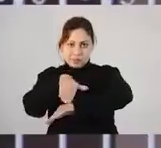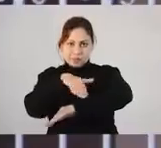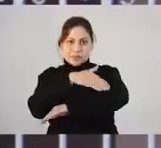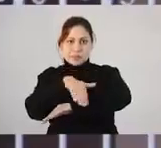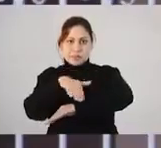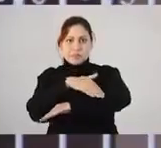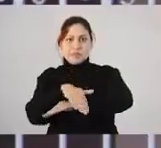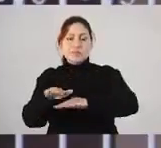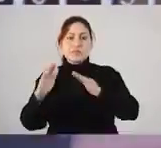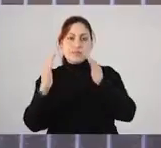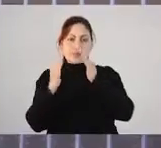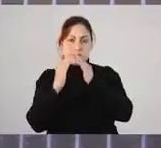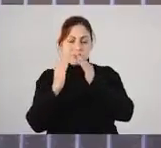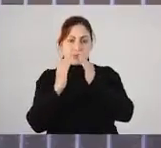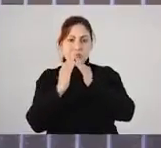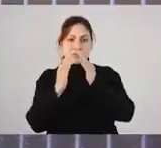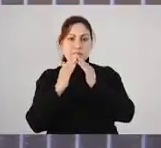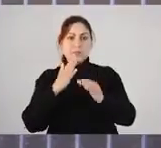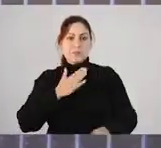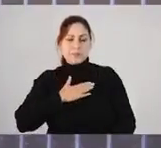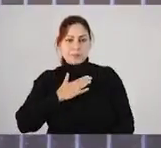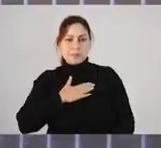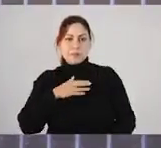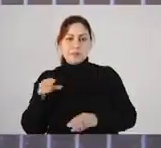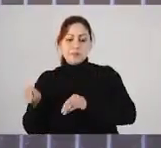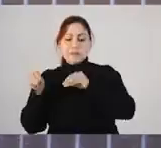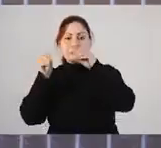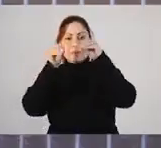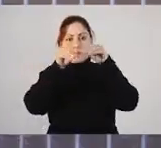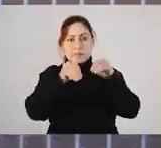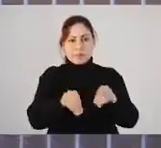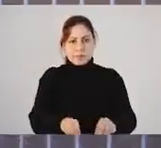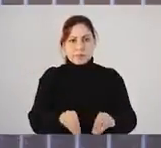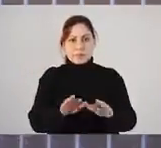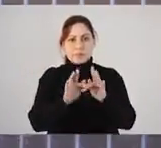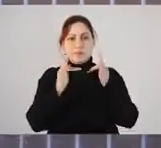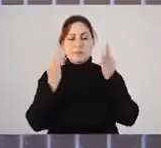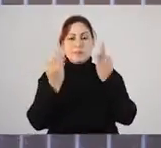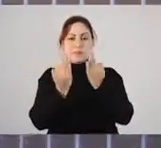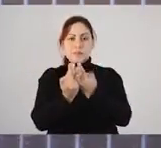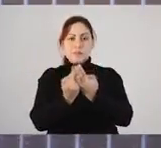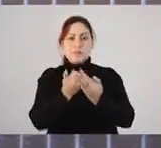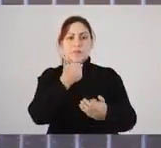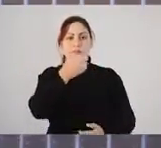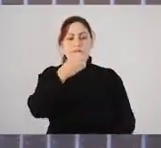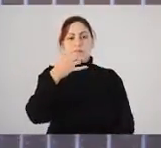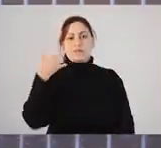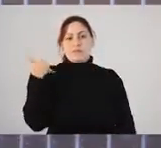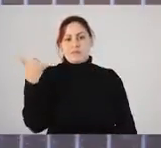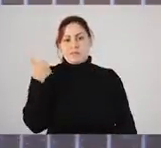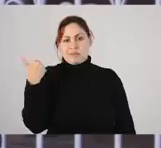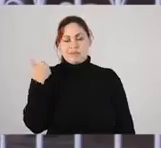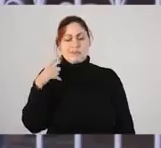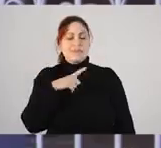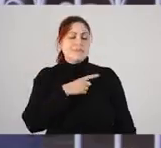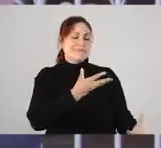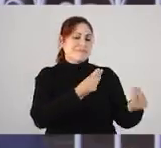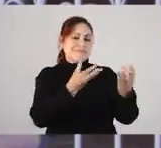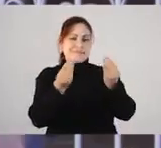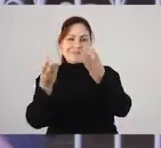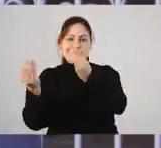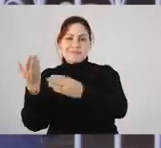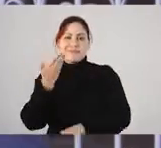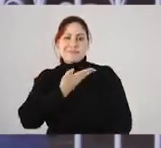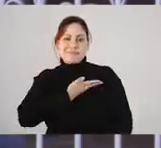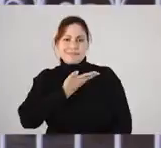rua Ministro Salgado Filho, número 1180. Foi aqui que eu vim morar com os meus pais quando eu tinha 10 anos de idade. Tenho